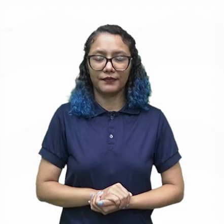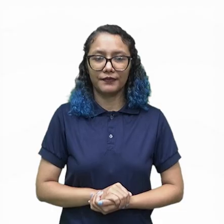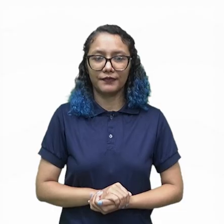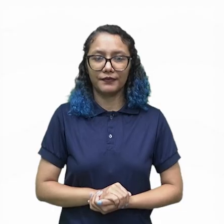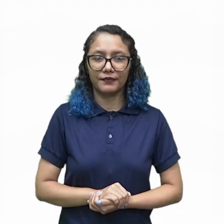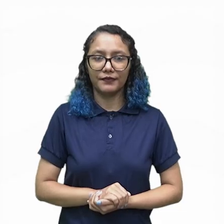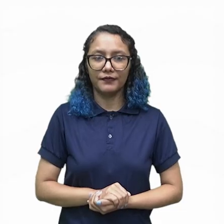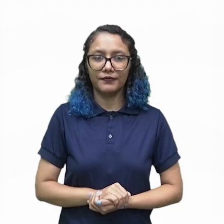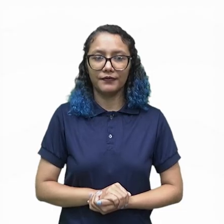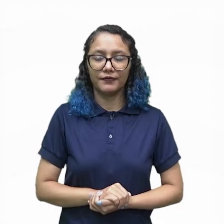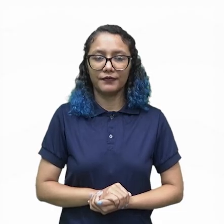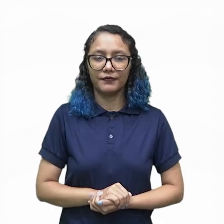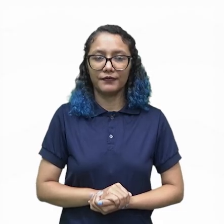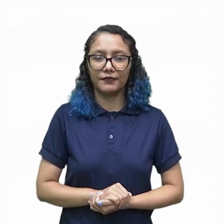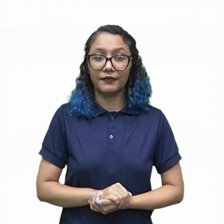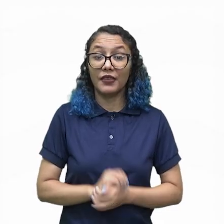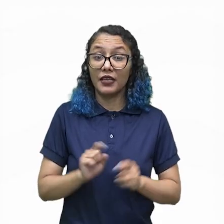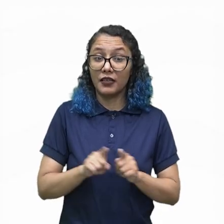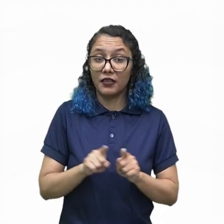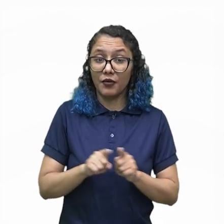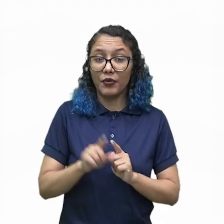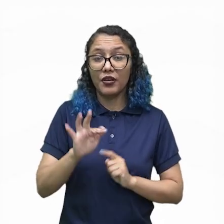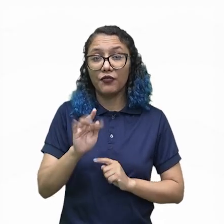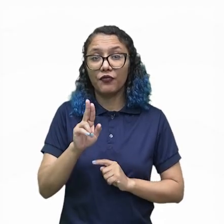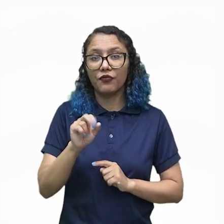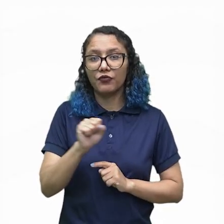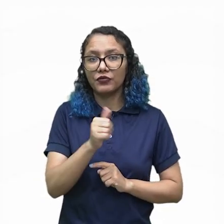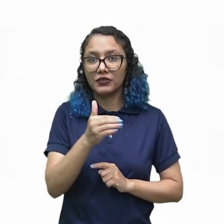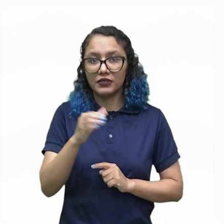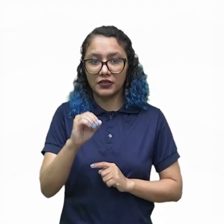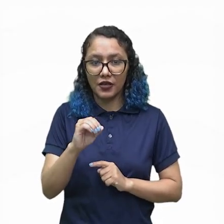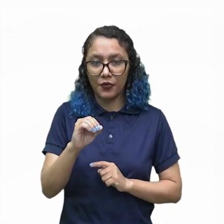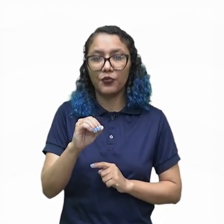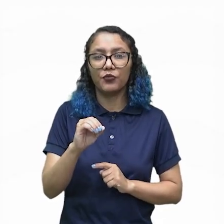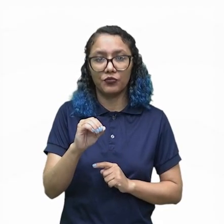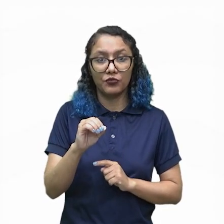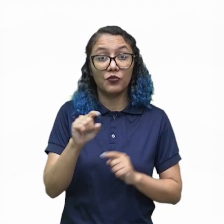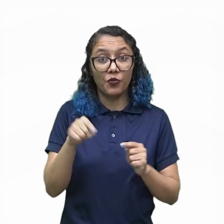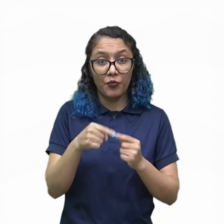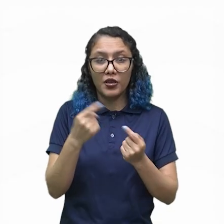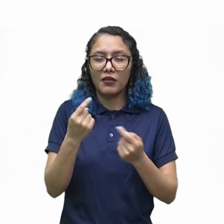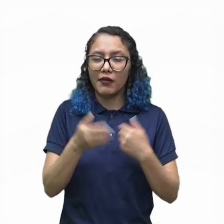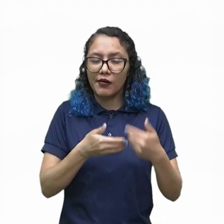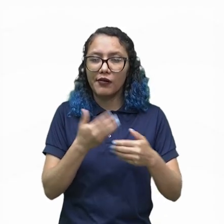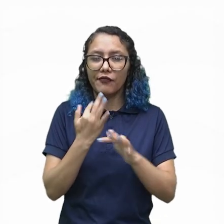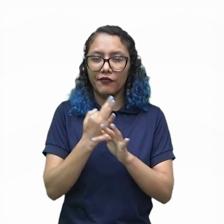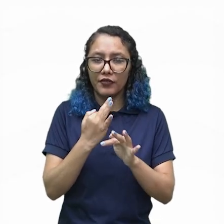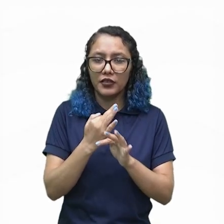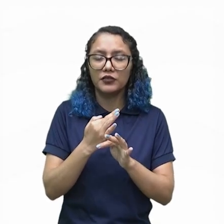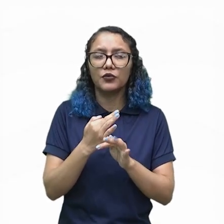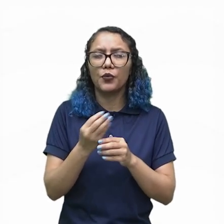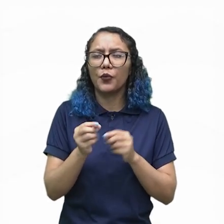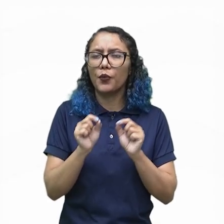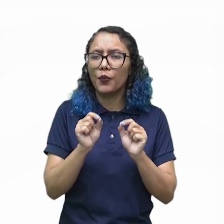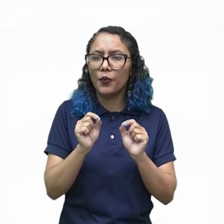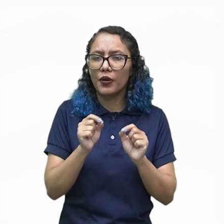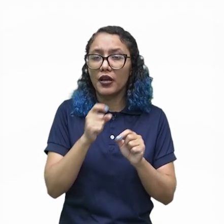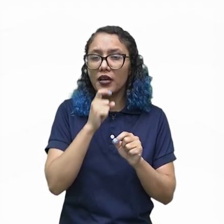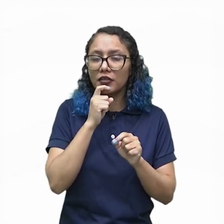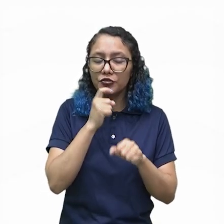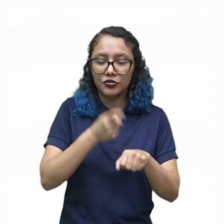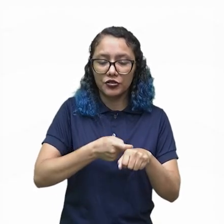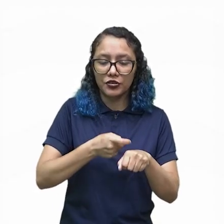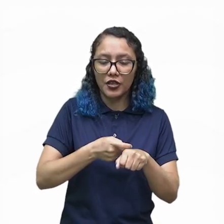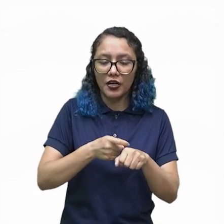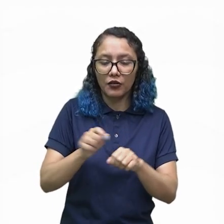Temos ainda fusão, né? A fusão é um processo físico, né? Que é a passagem do gelo,